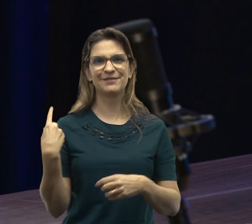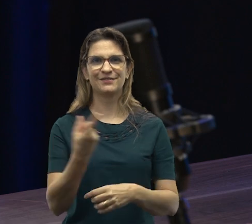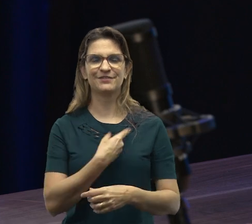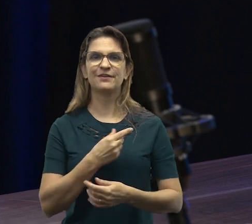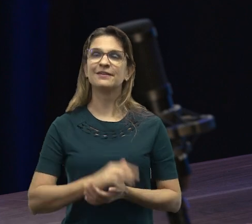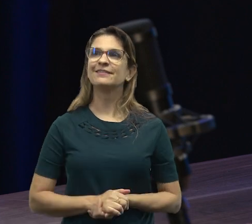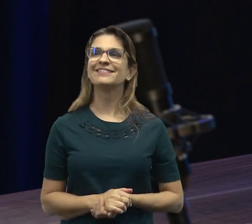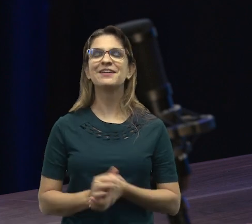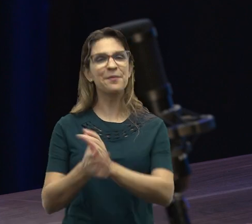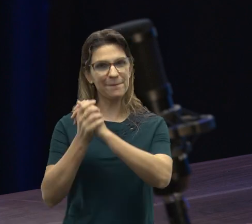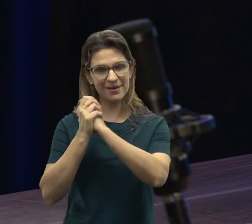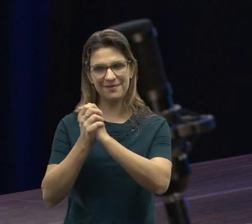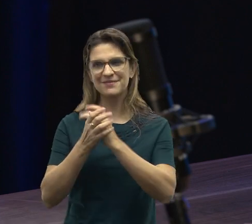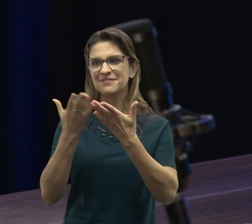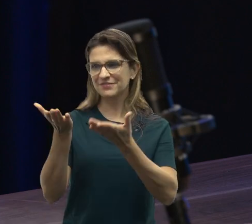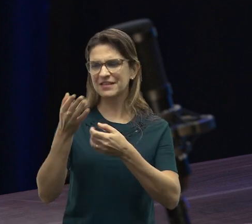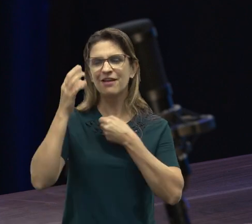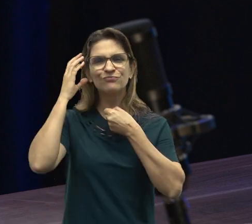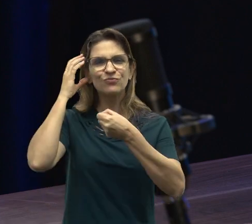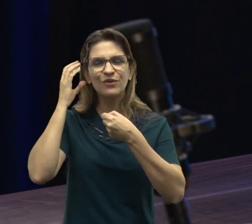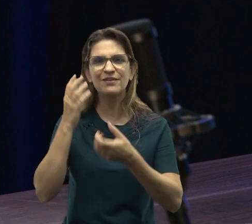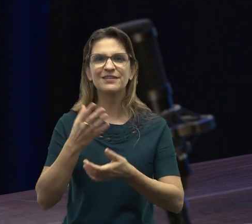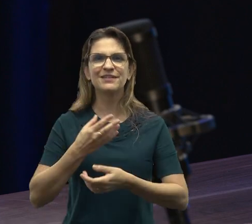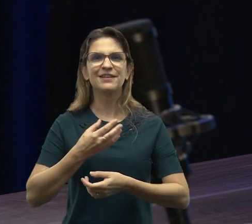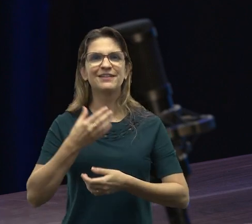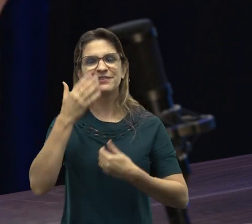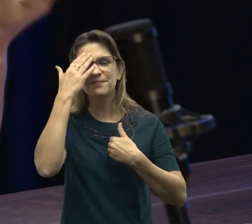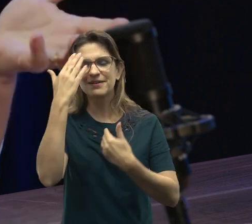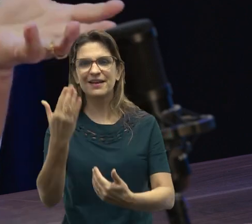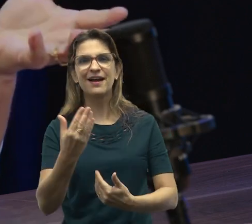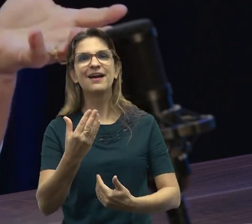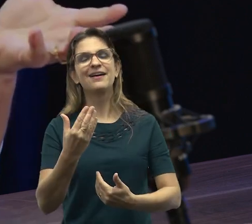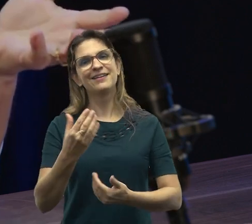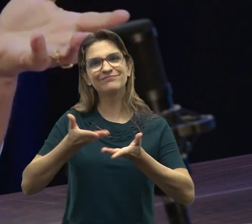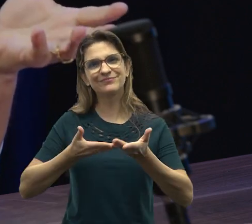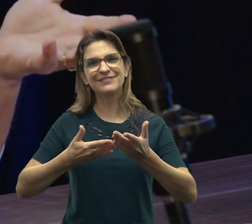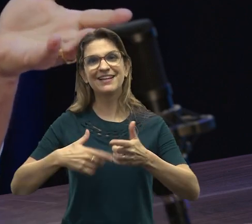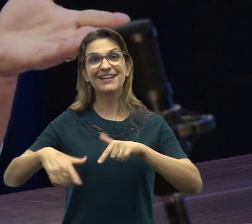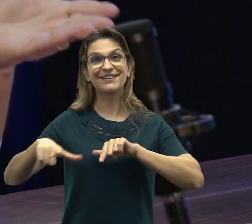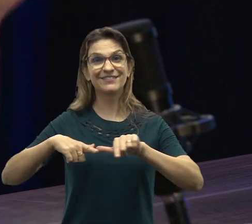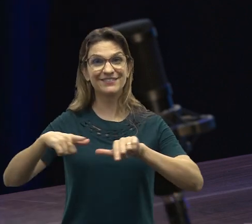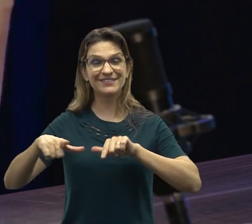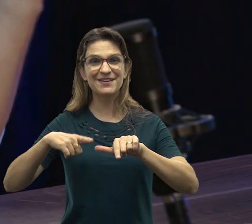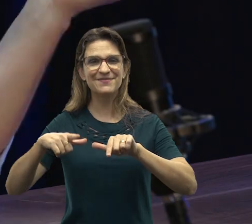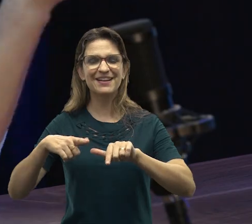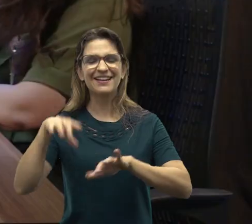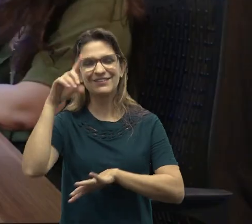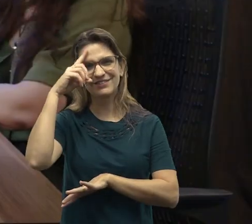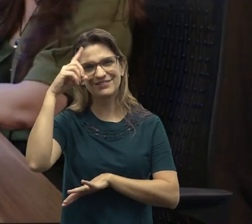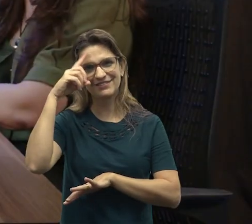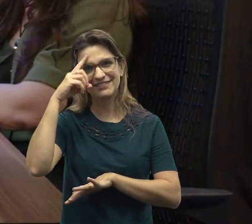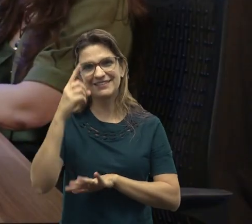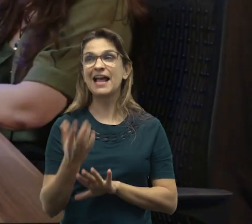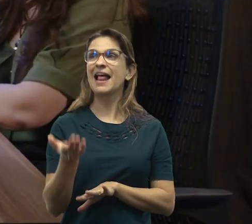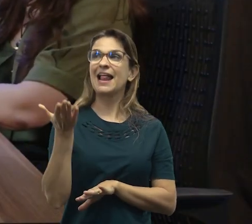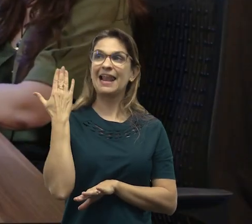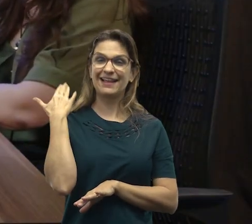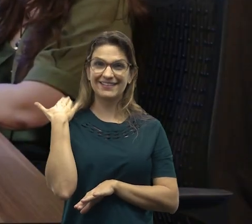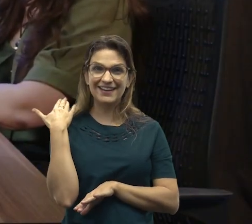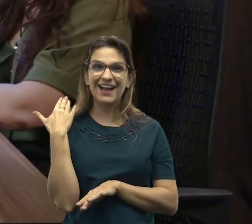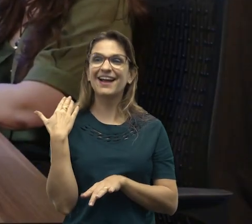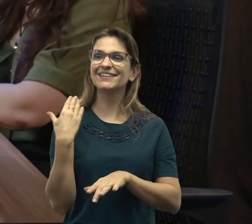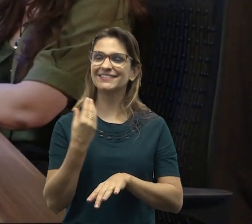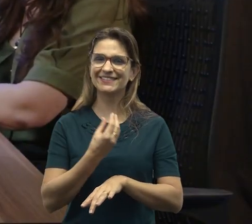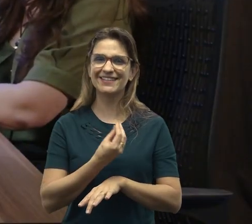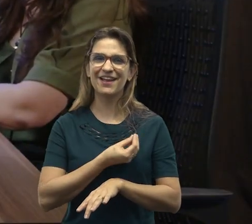muito obrigado pela convivência diária também. Já te convivi contigo na outra legislatura e